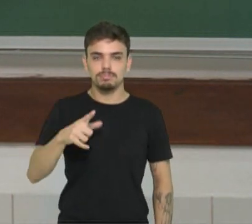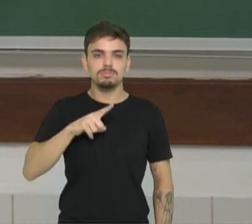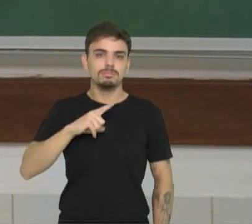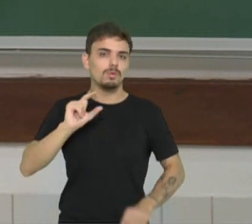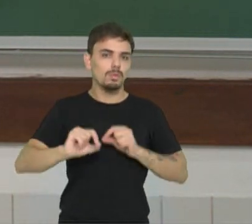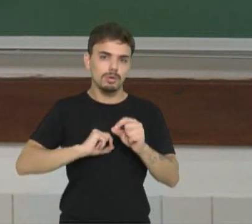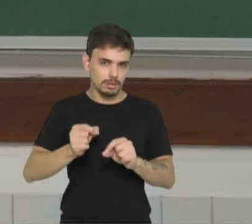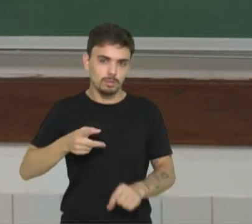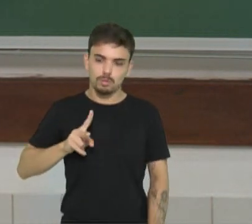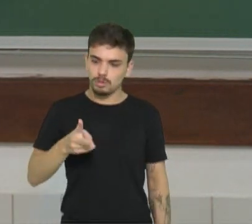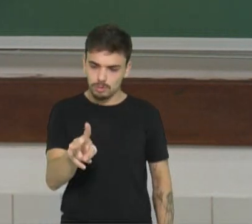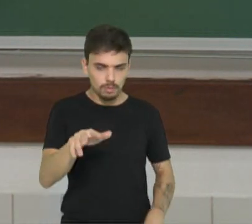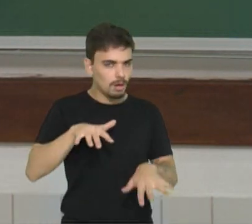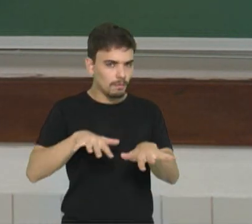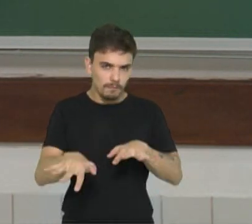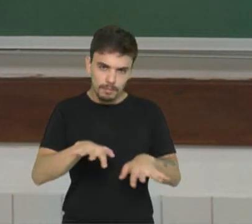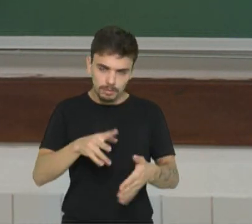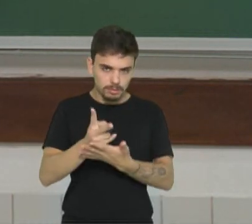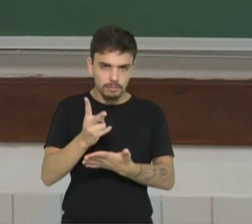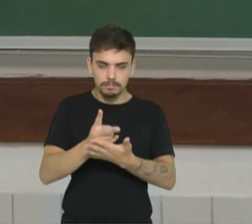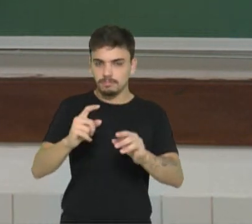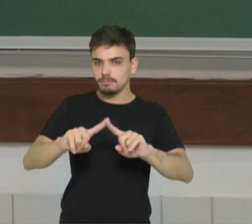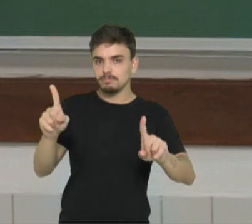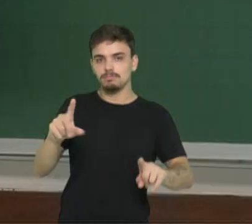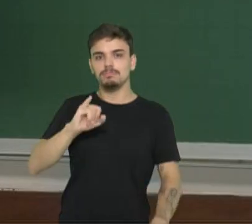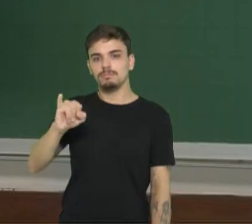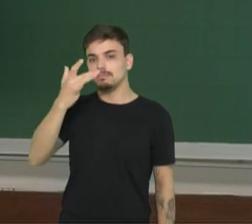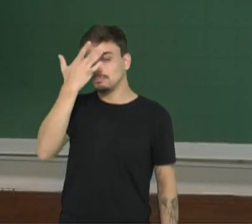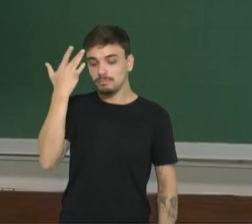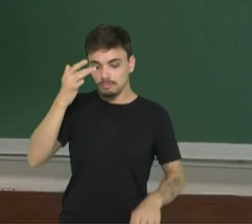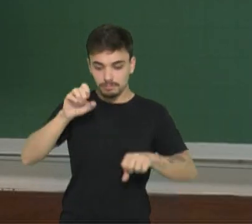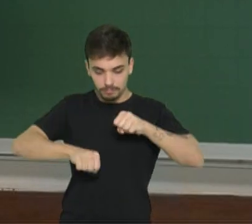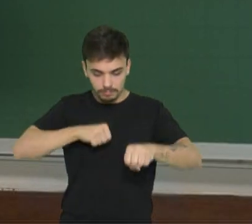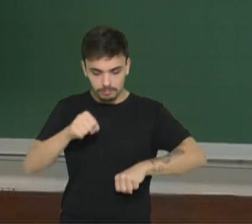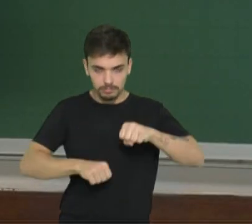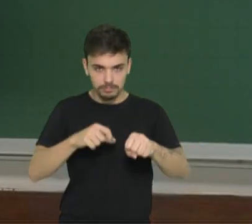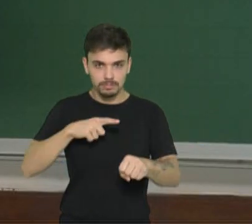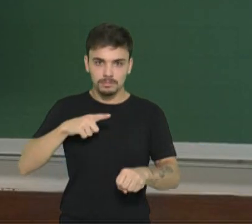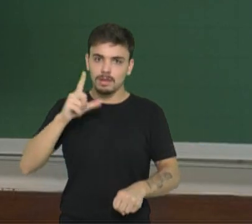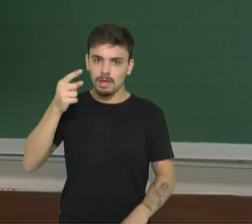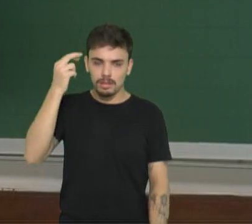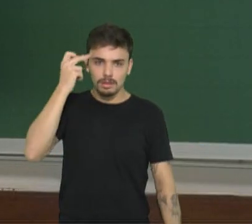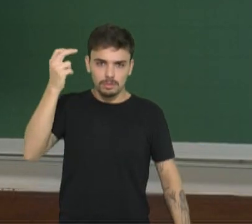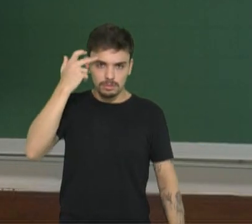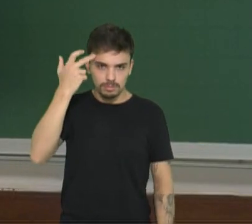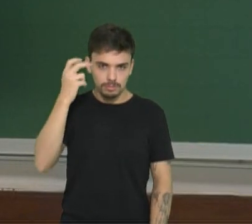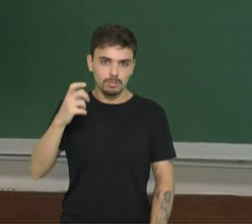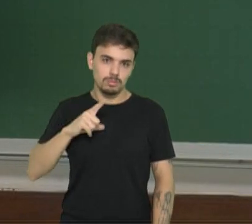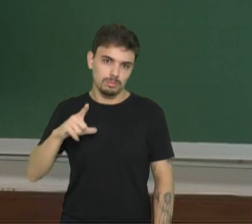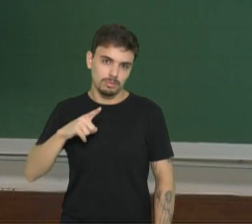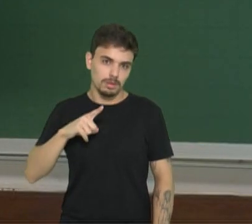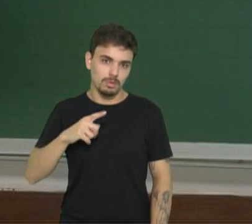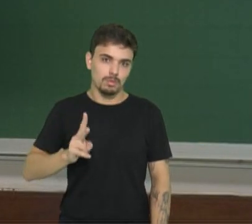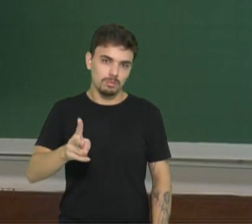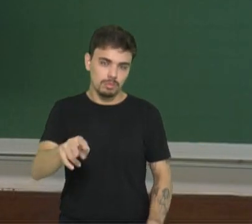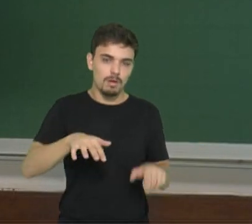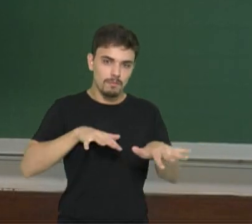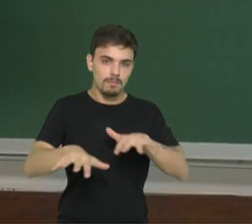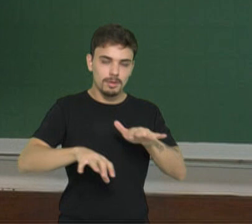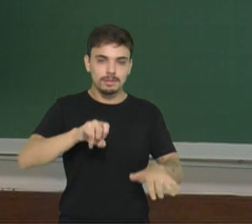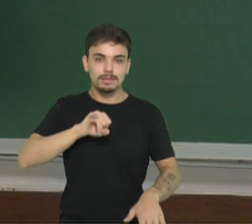movimento. Se o ciclista está pedalando, está se movimentando, é uma tendência natural que ele continue se movimentando. Quando